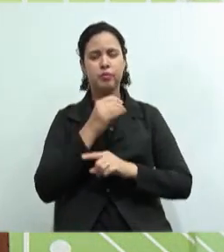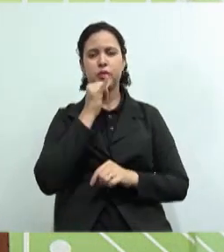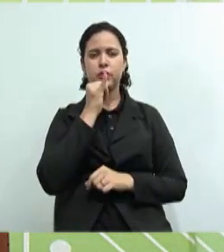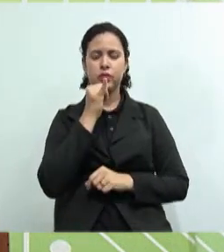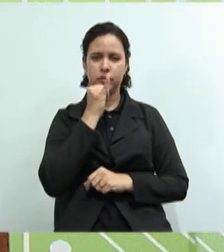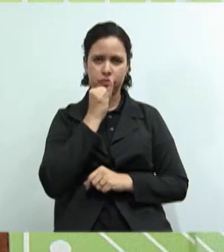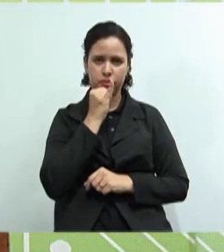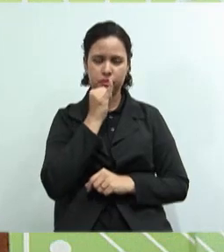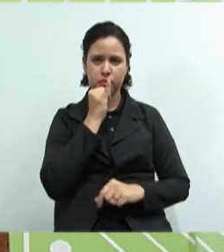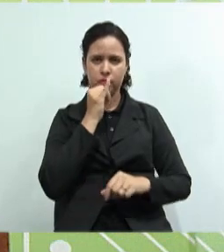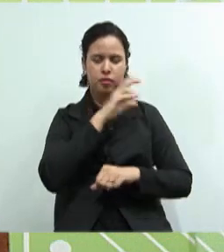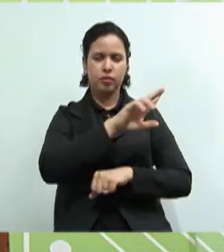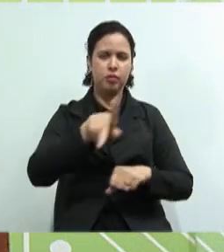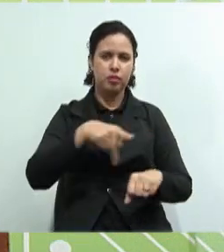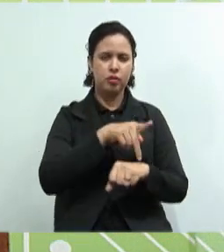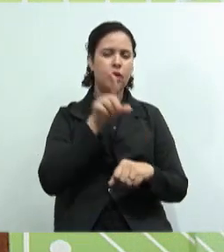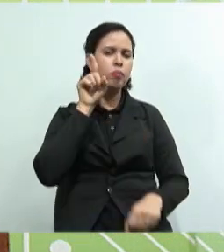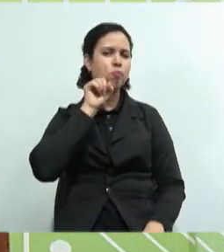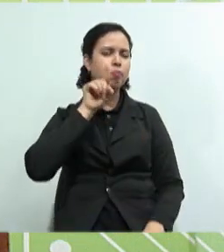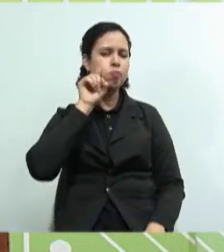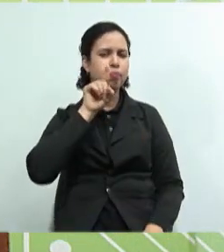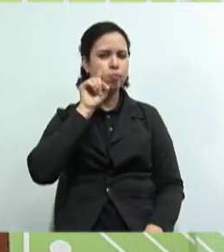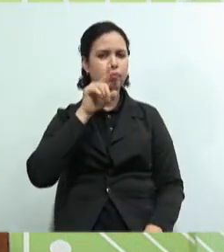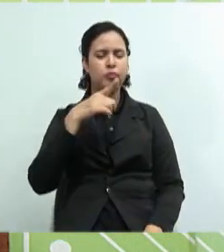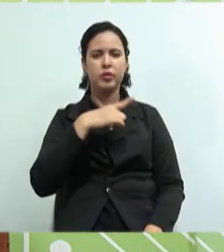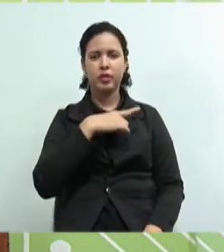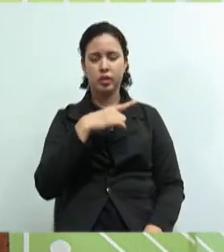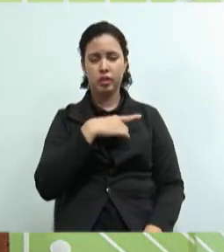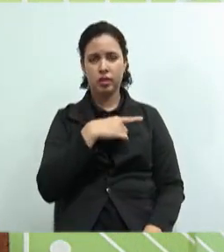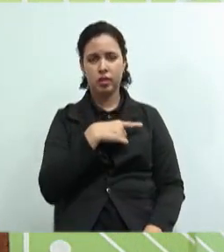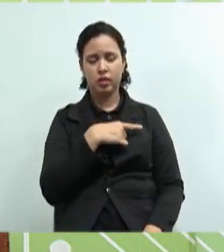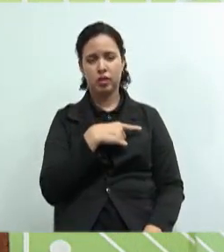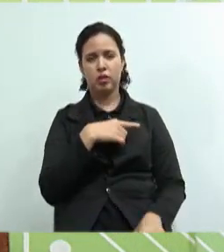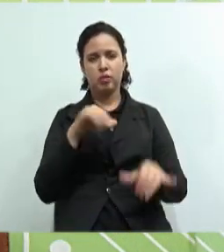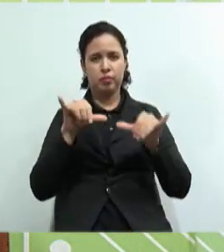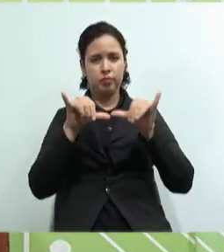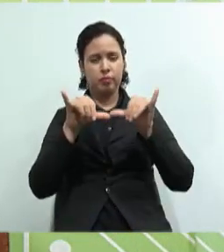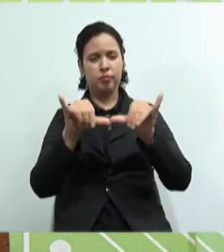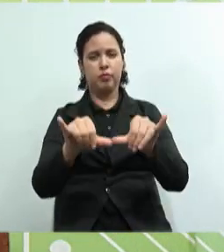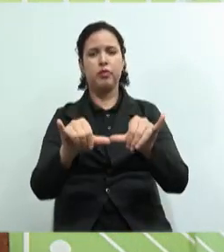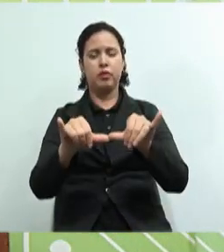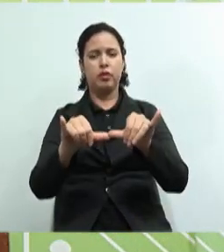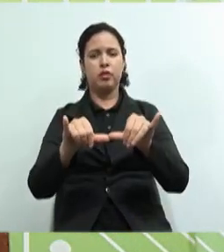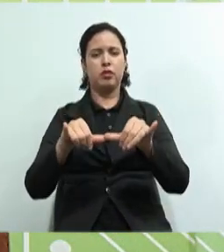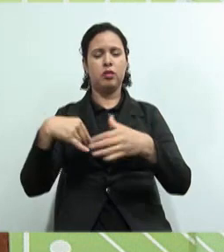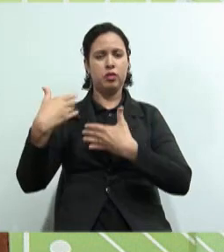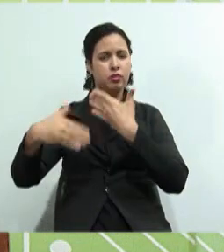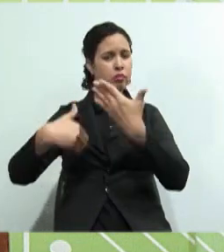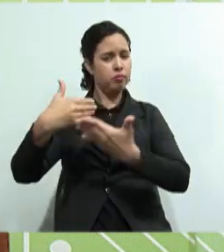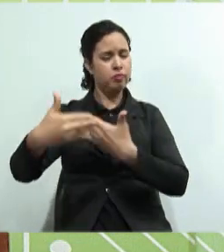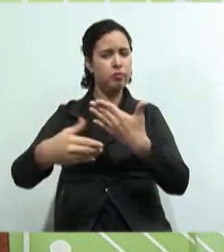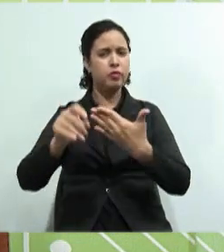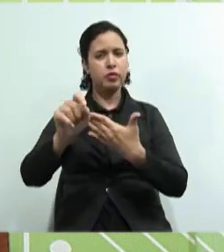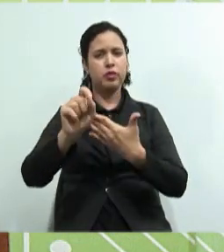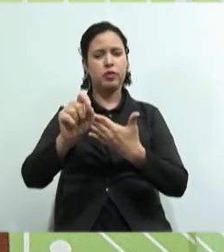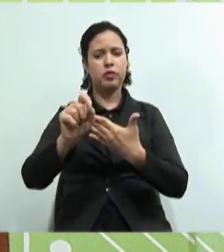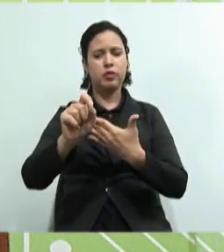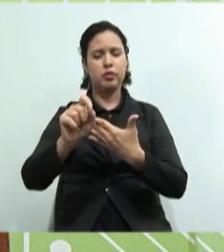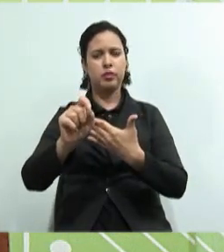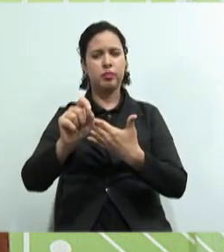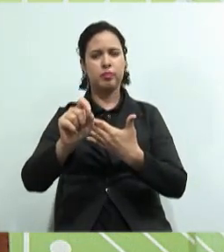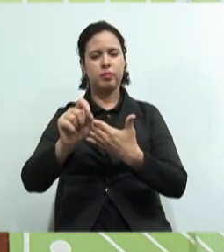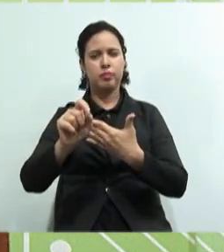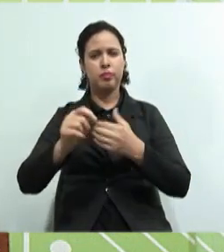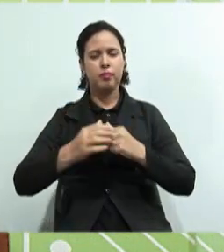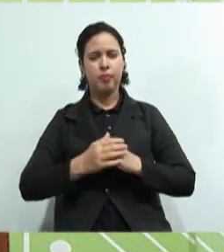Estados Unidos, existe um tipo de rede de supermercado que desenvolveu muito, a gente conhece, que chama Whole Foods,